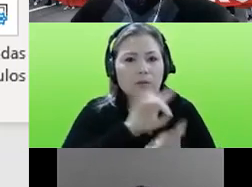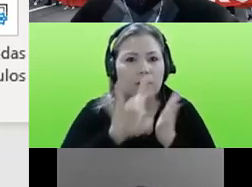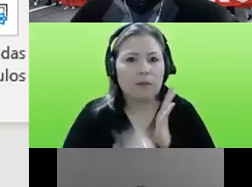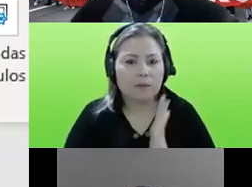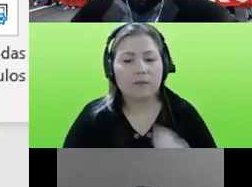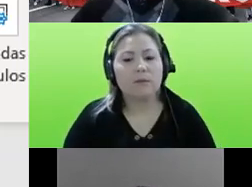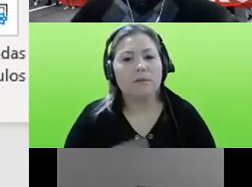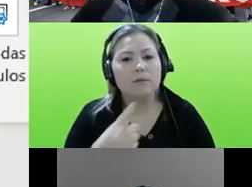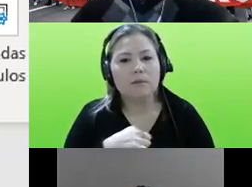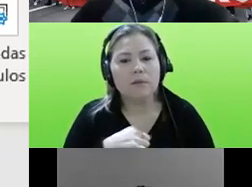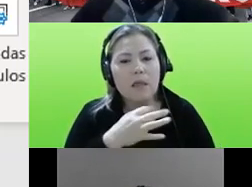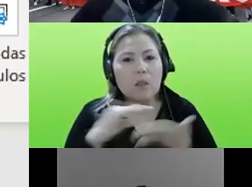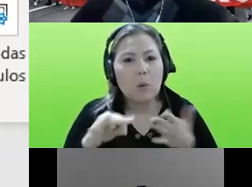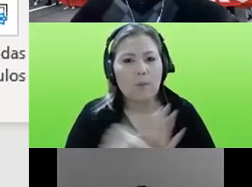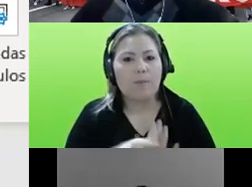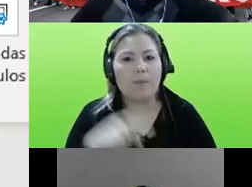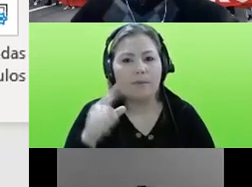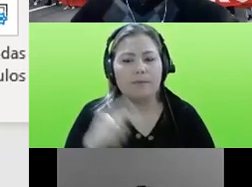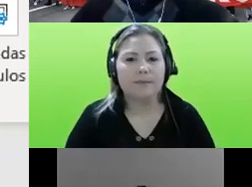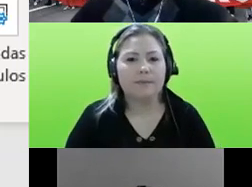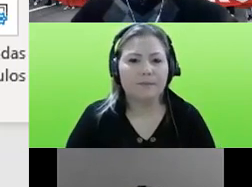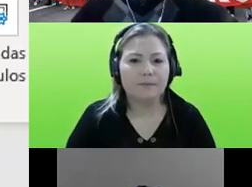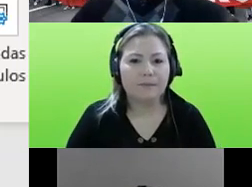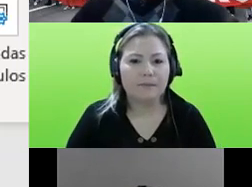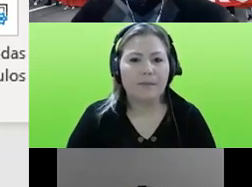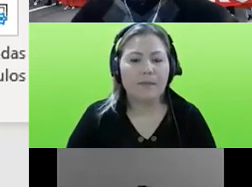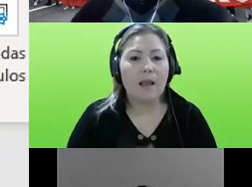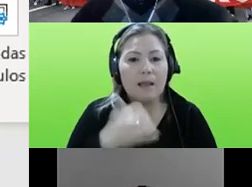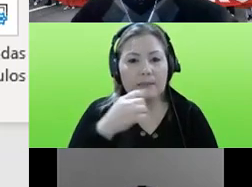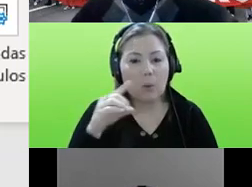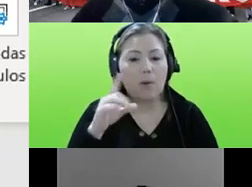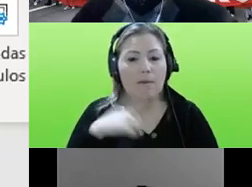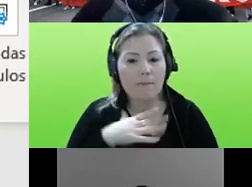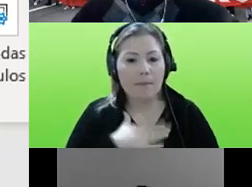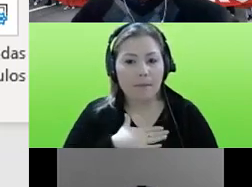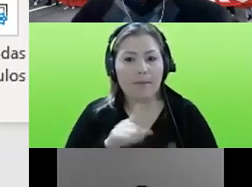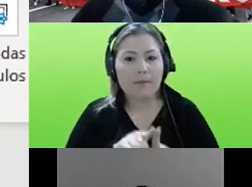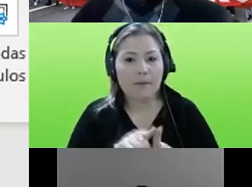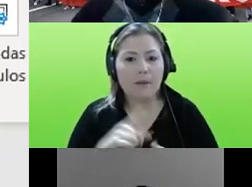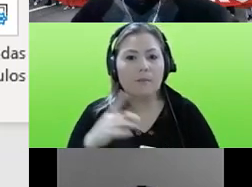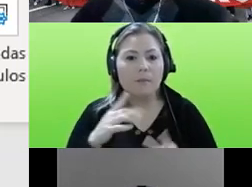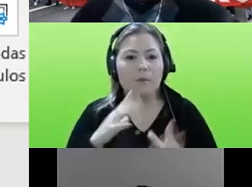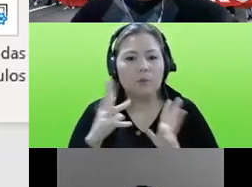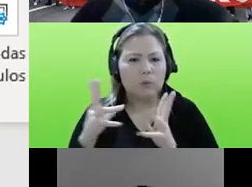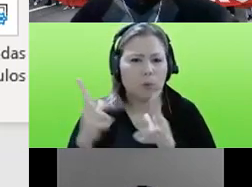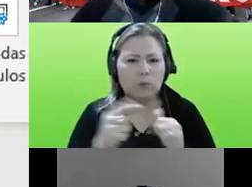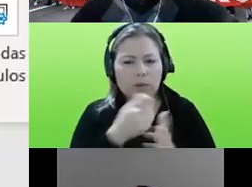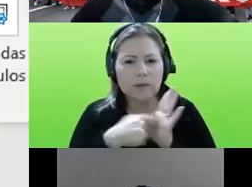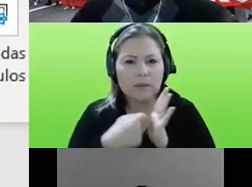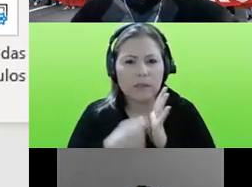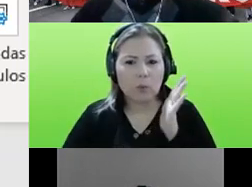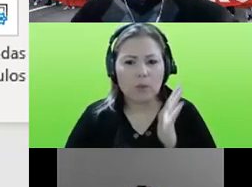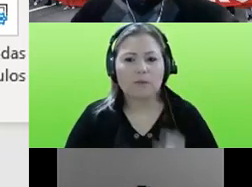tem uma teoria weberiana da ação que passa por Mead, passa por Talcott Parsons. É